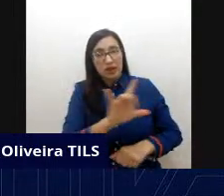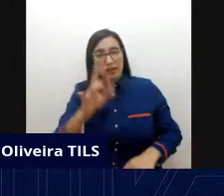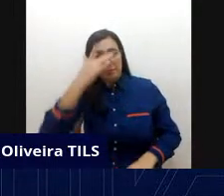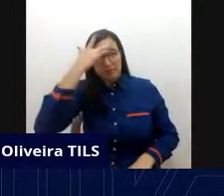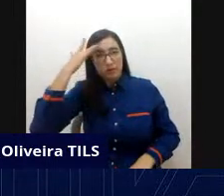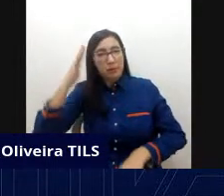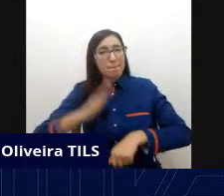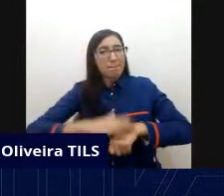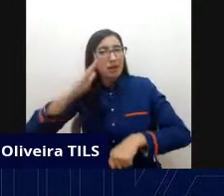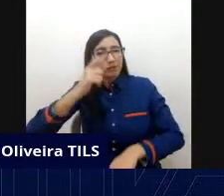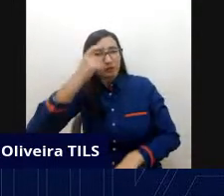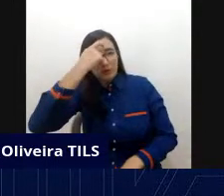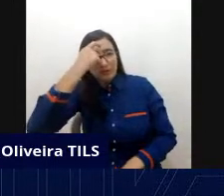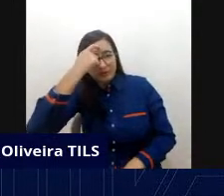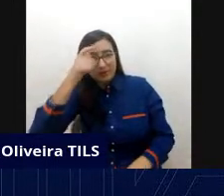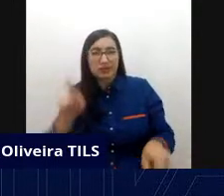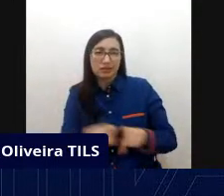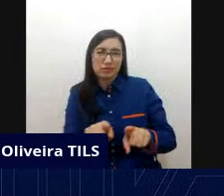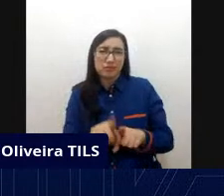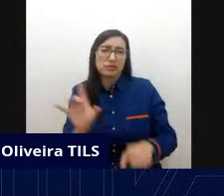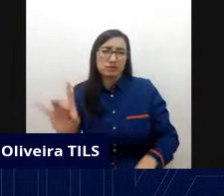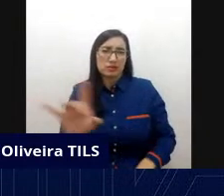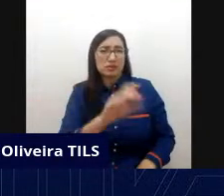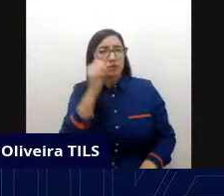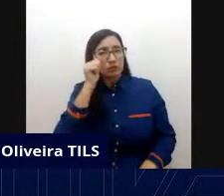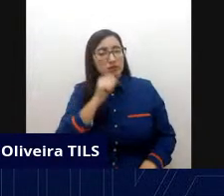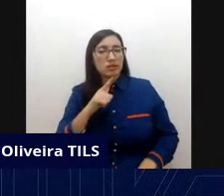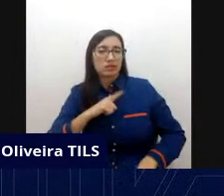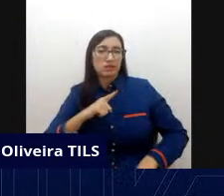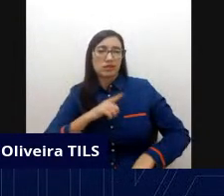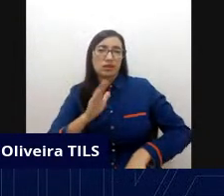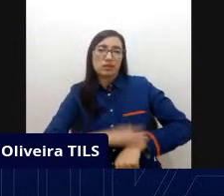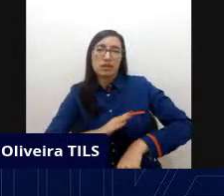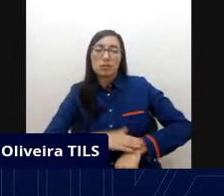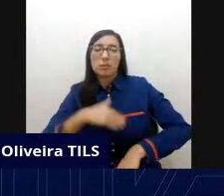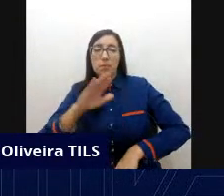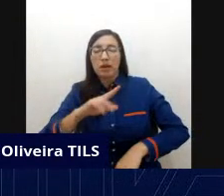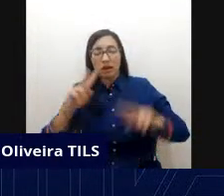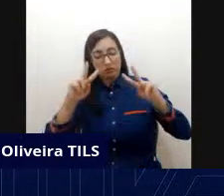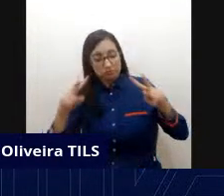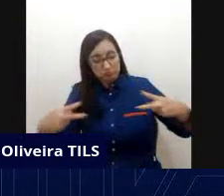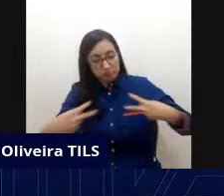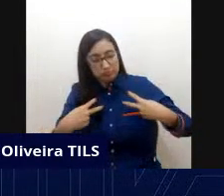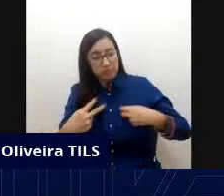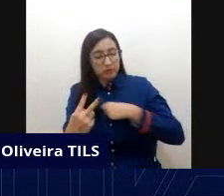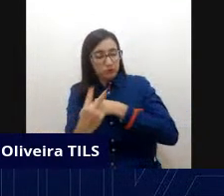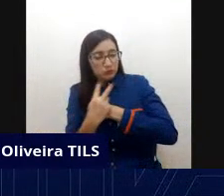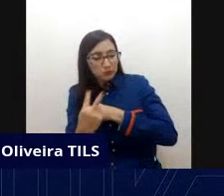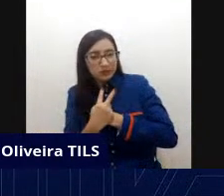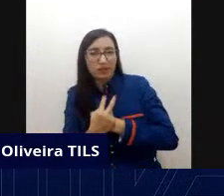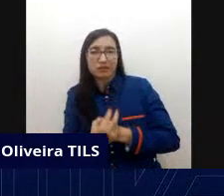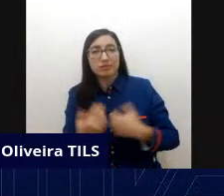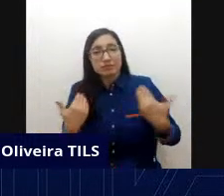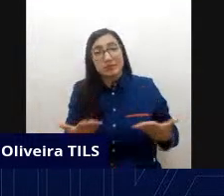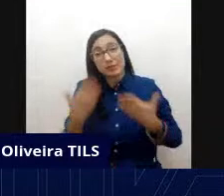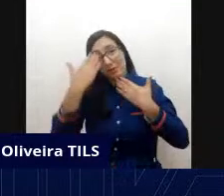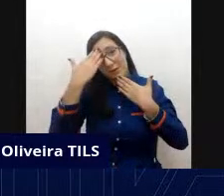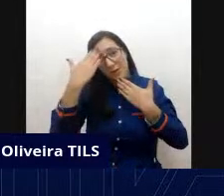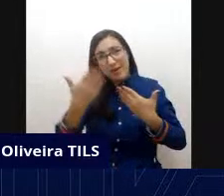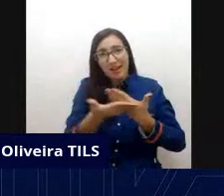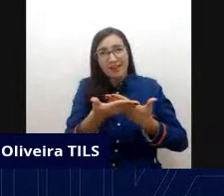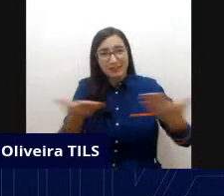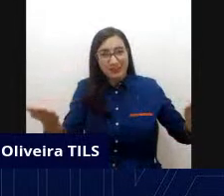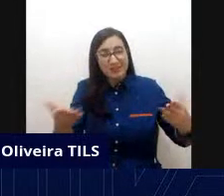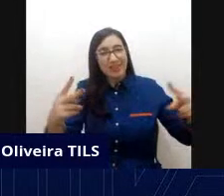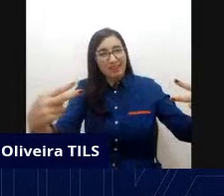para si mesmas, né, para viver as próprias vidas. E é isso. Então, obrigado a todas e todos que ficaram até aqui, as convidadas, né,